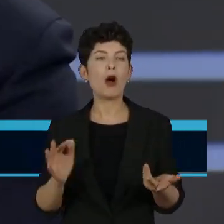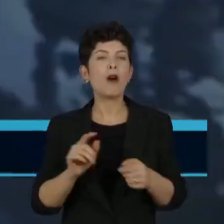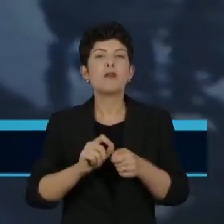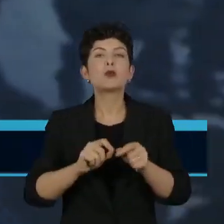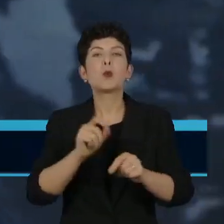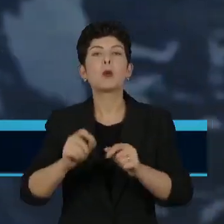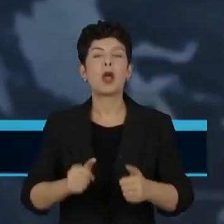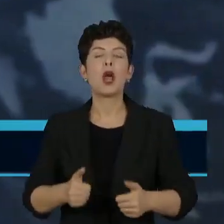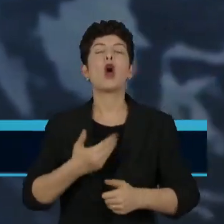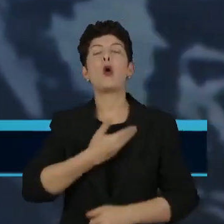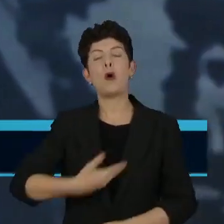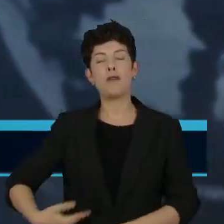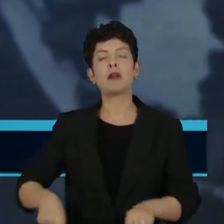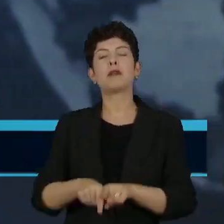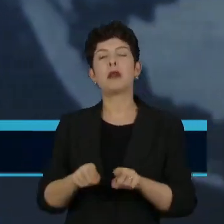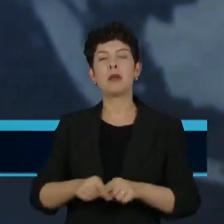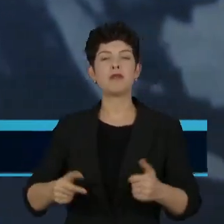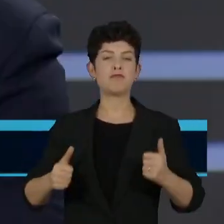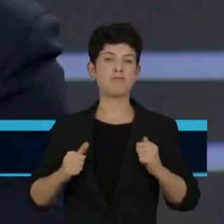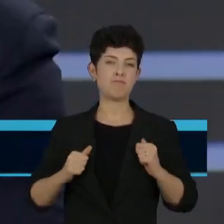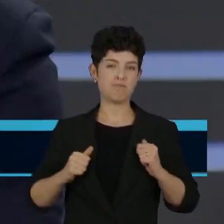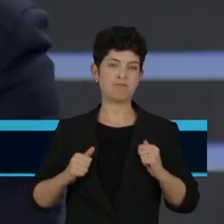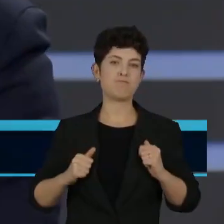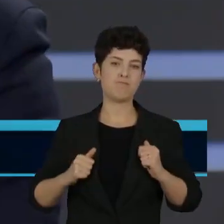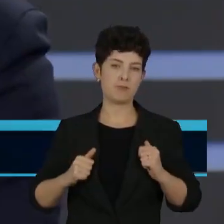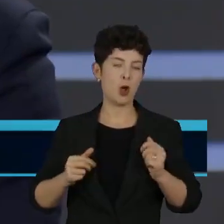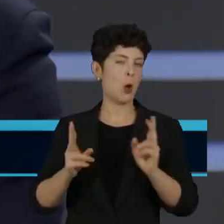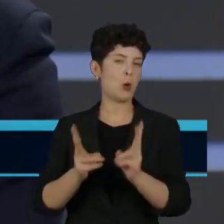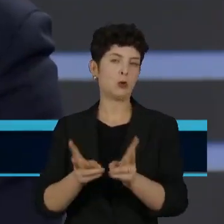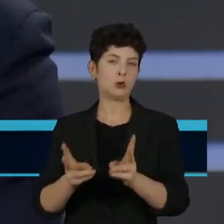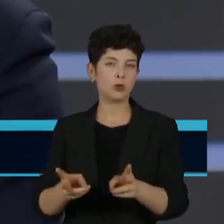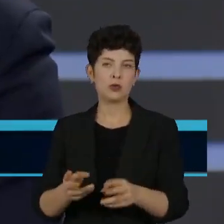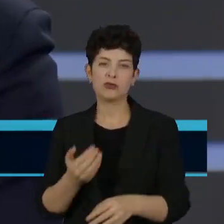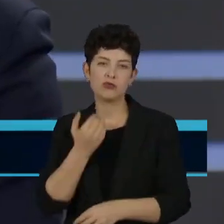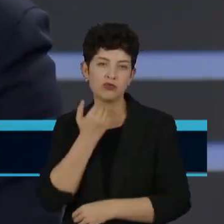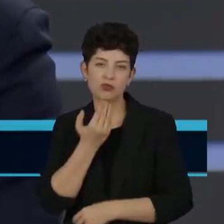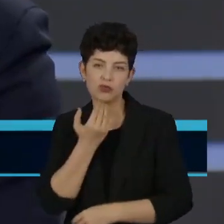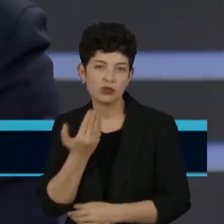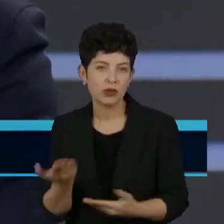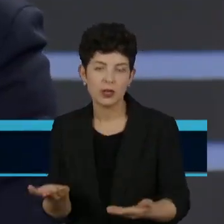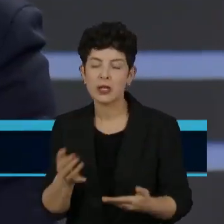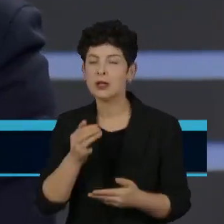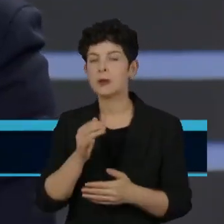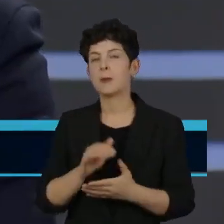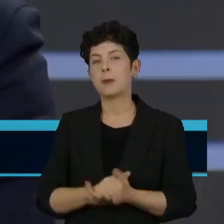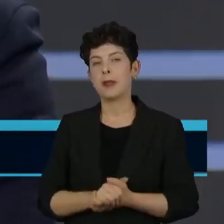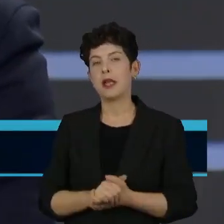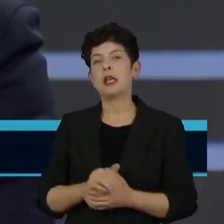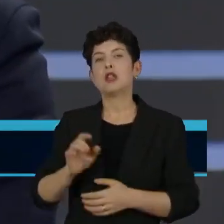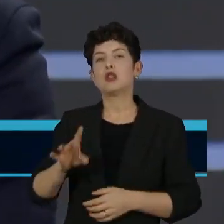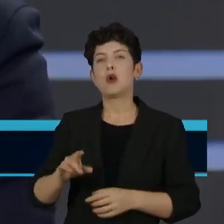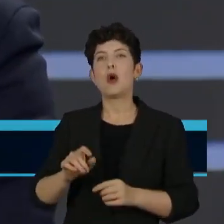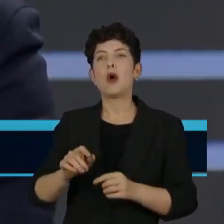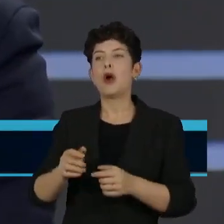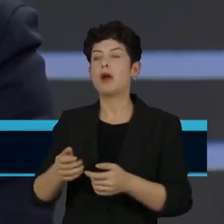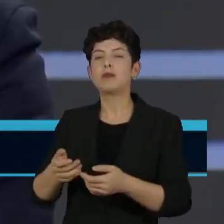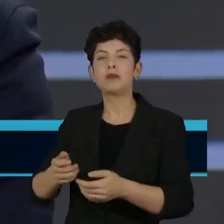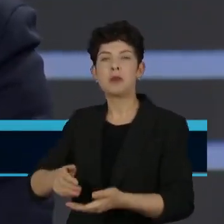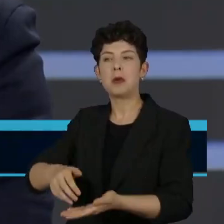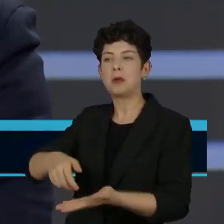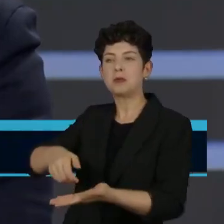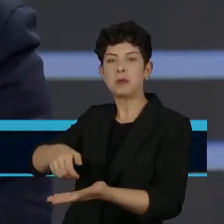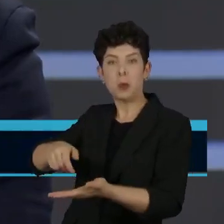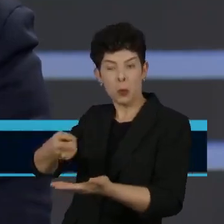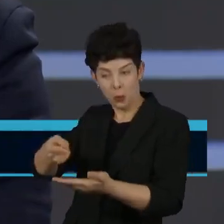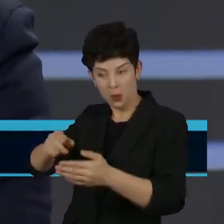aí também está ausente de outra maneira. Não é? Então, não basta você simplesmente ter uma repressão, tem que reprimir o